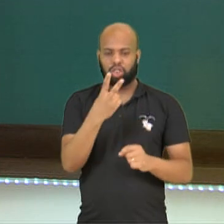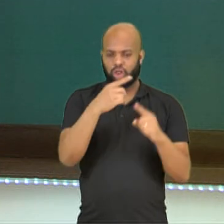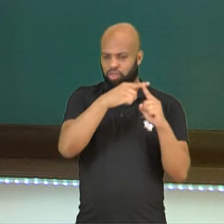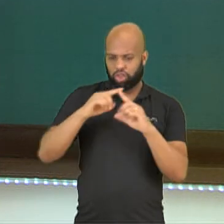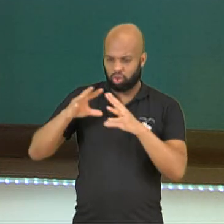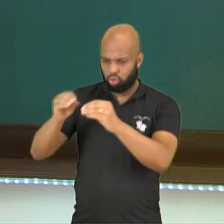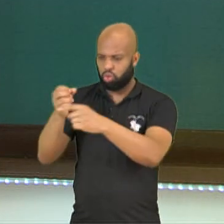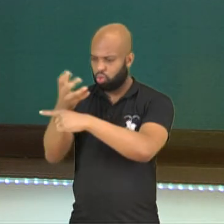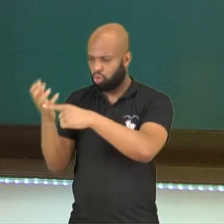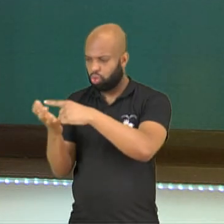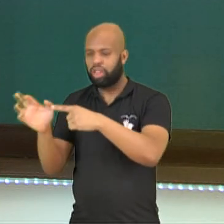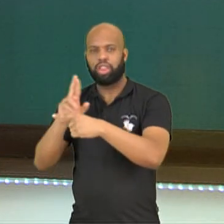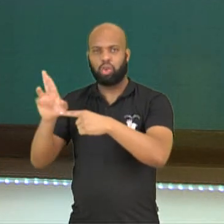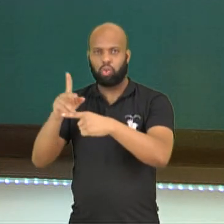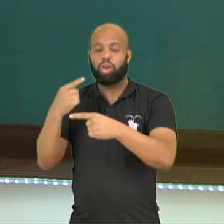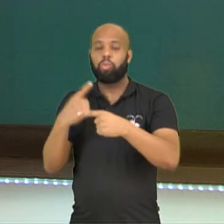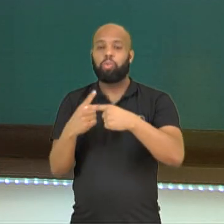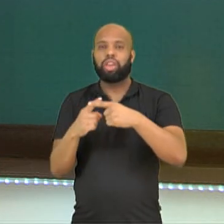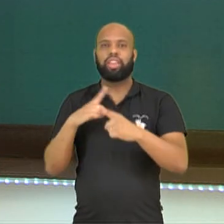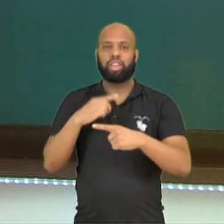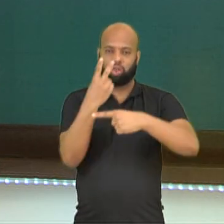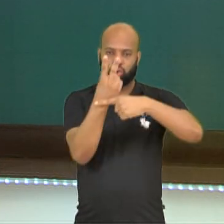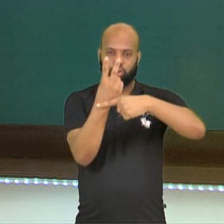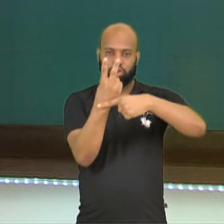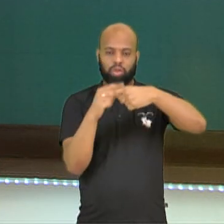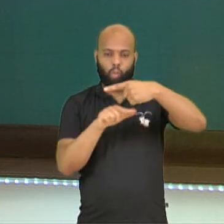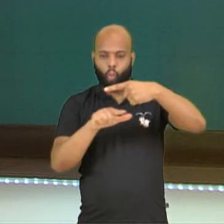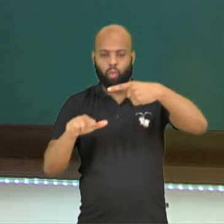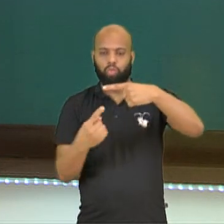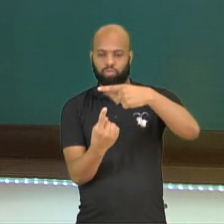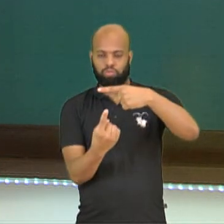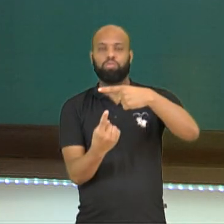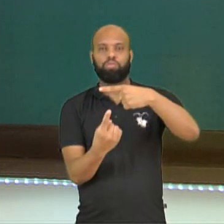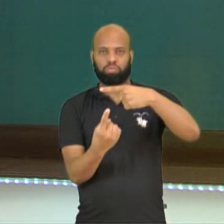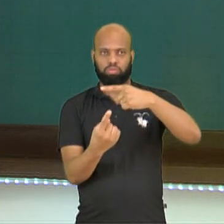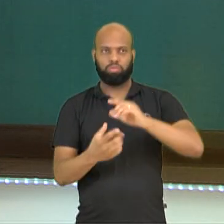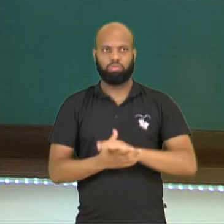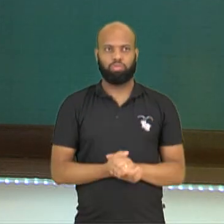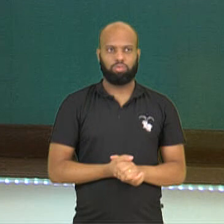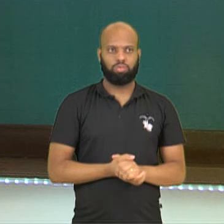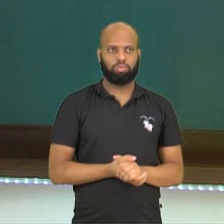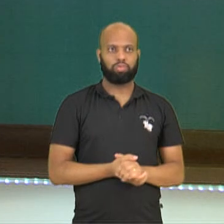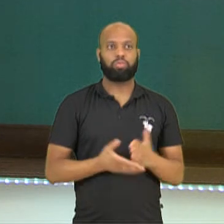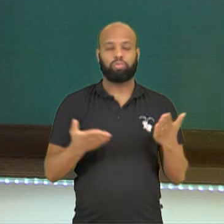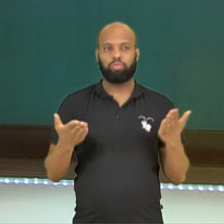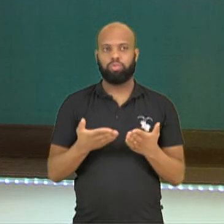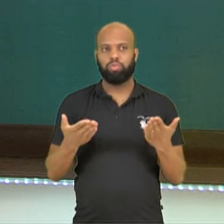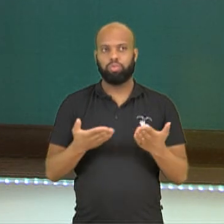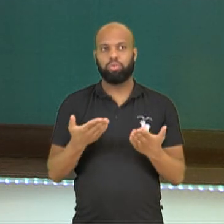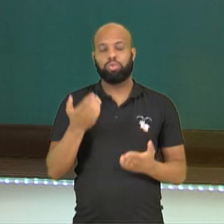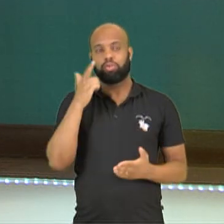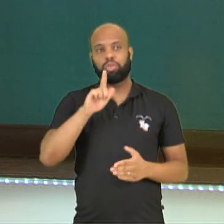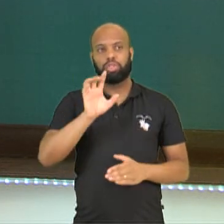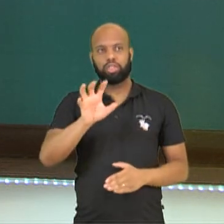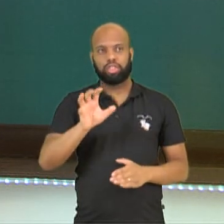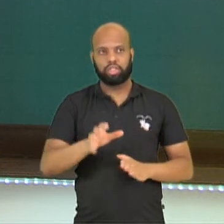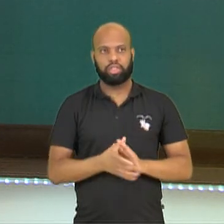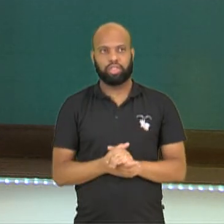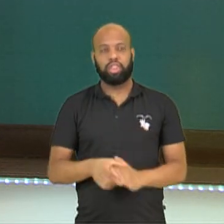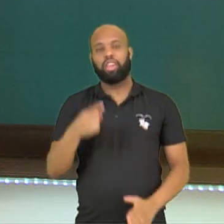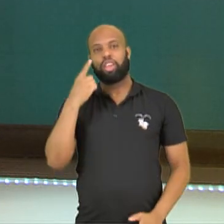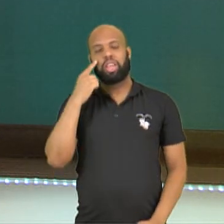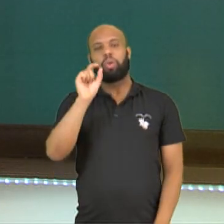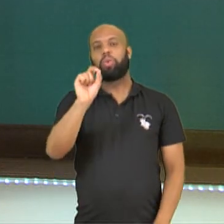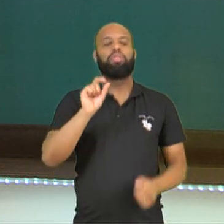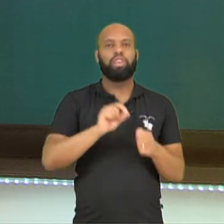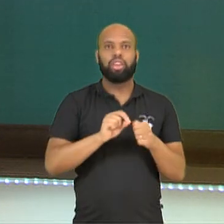todo mundo, tá bom? Ele é numerador, então ele multiplica o numerador, tá bom? Cheguei num negócio assim, e